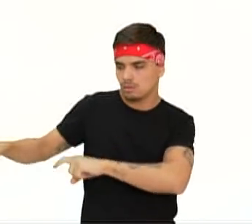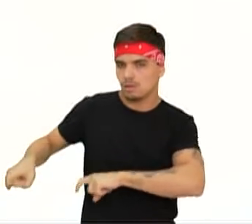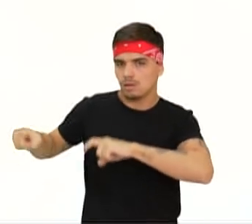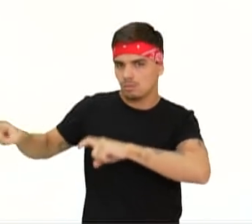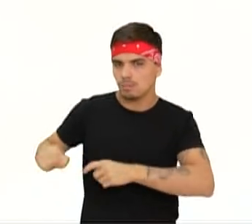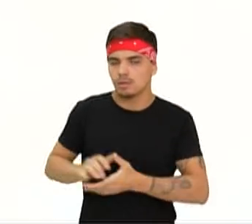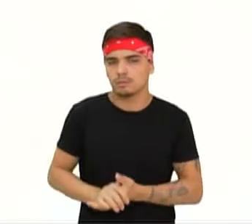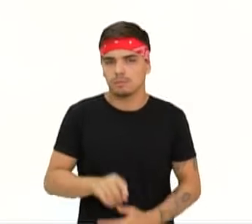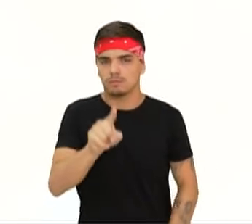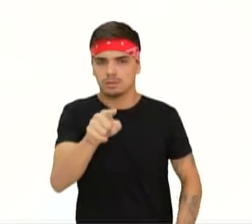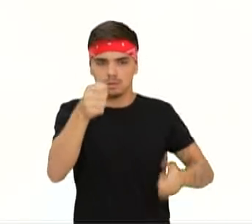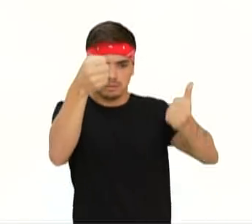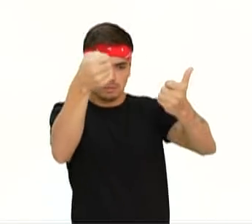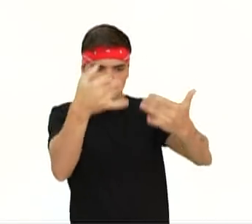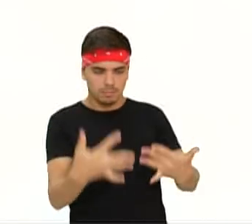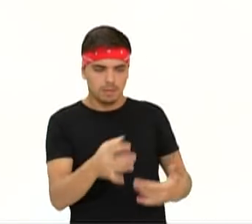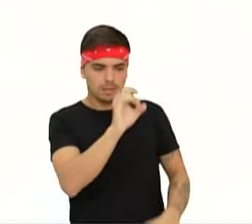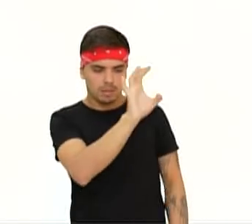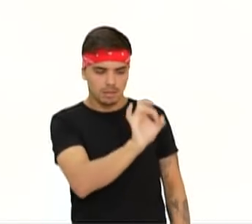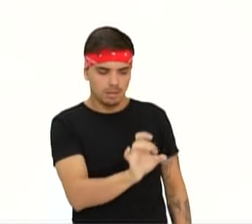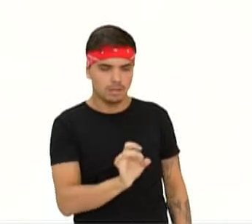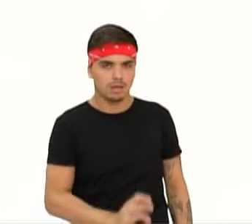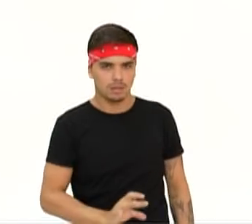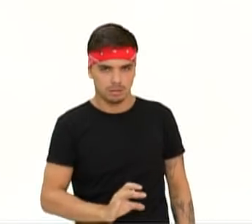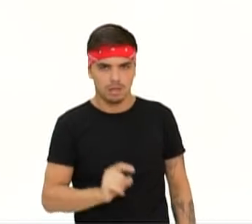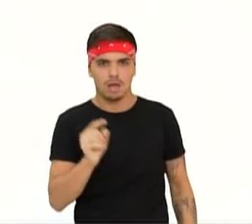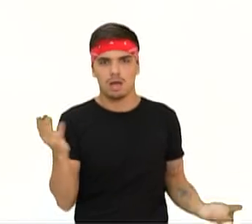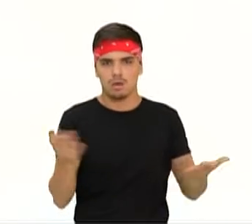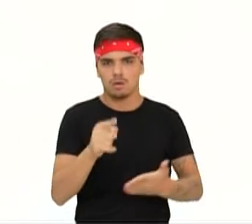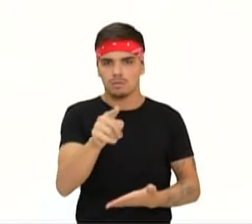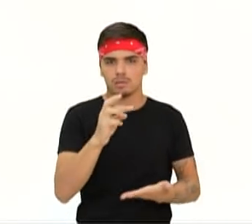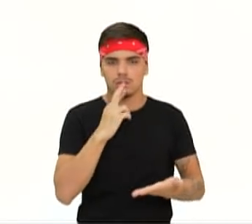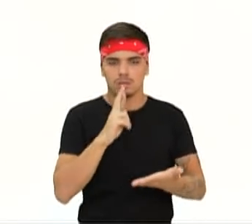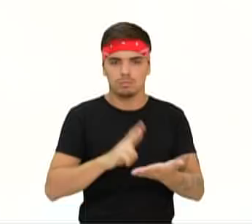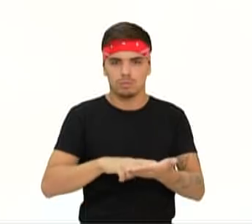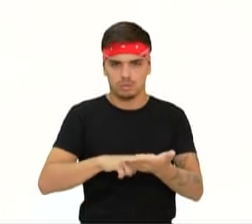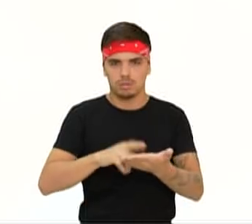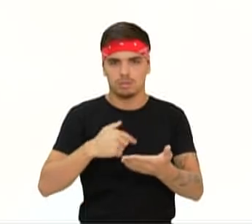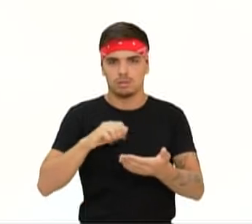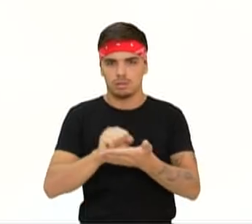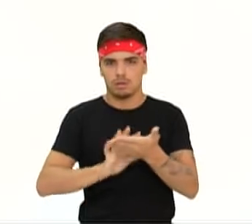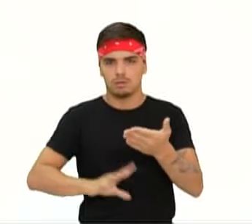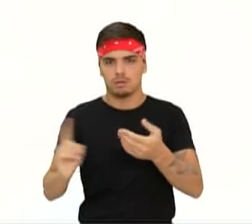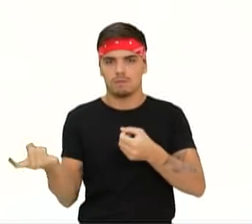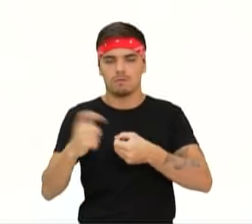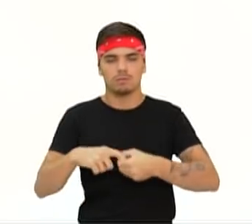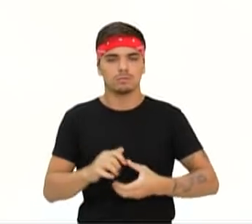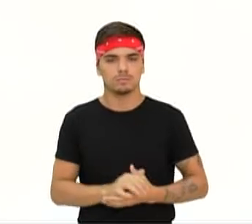agropecuária? E explique cada um deles. Agora, a atividade é com vocês.